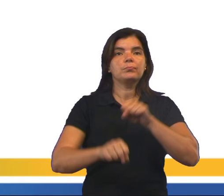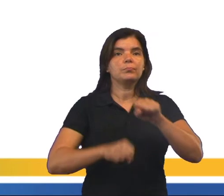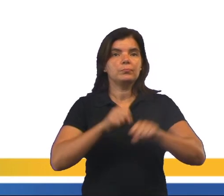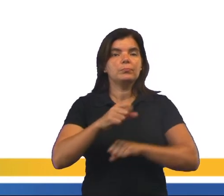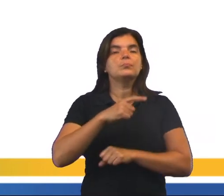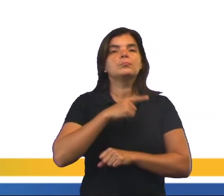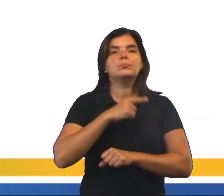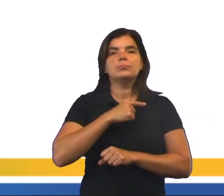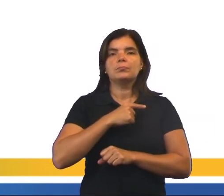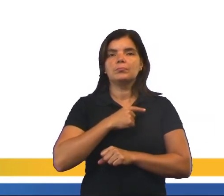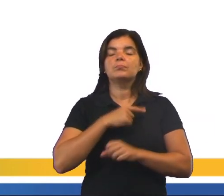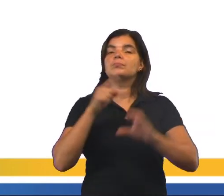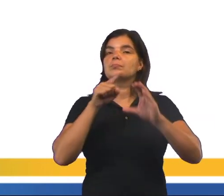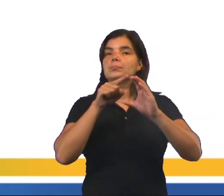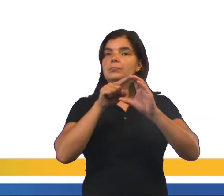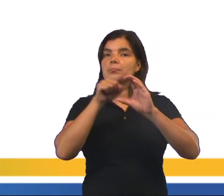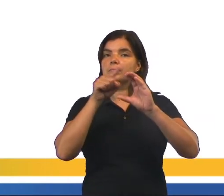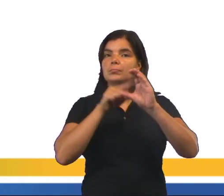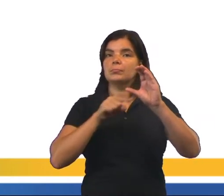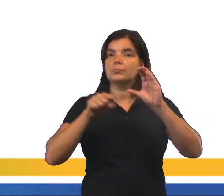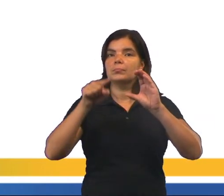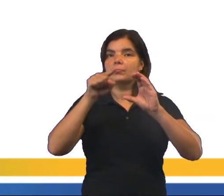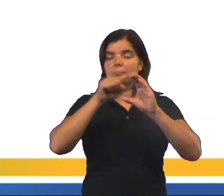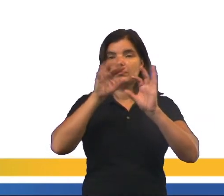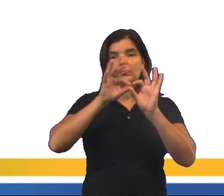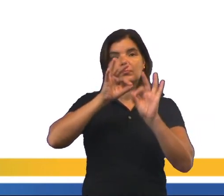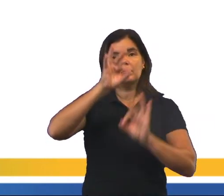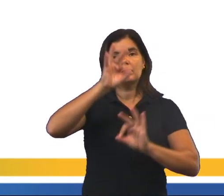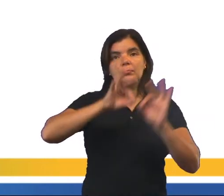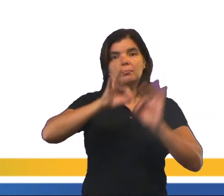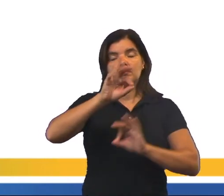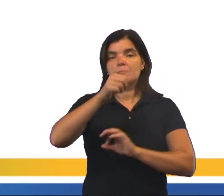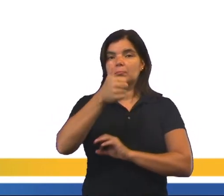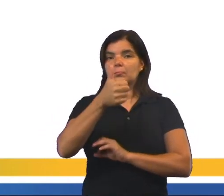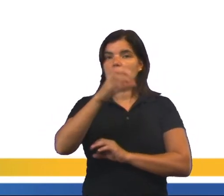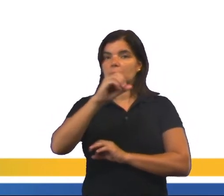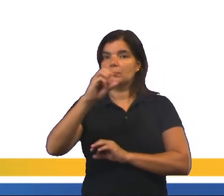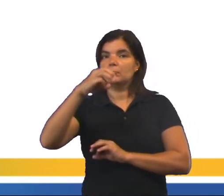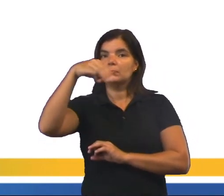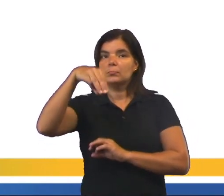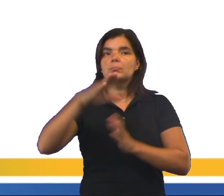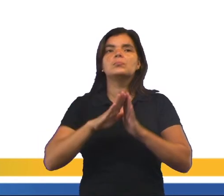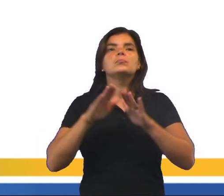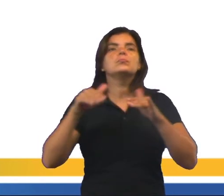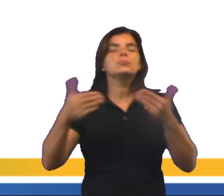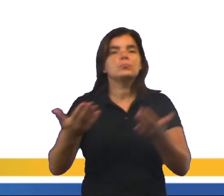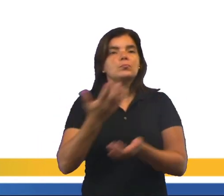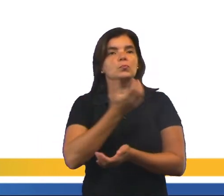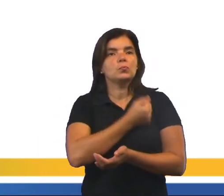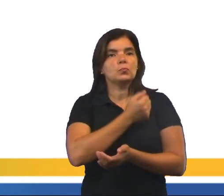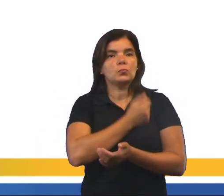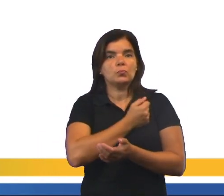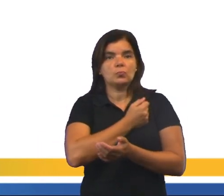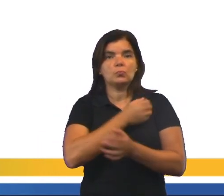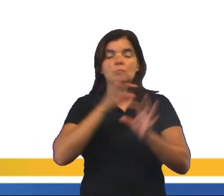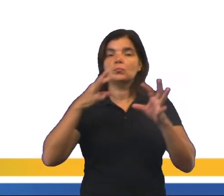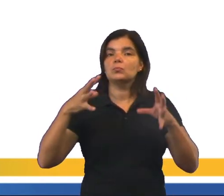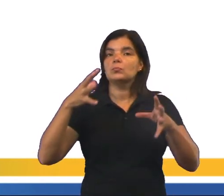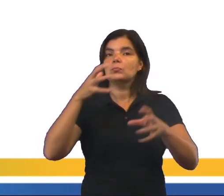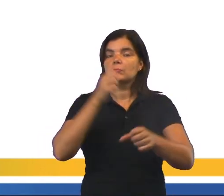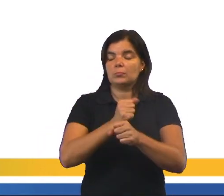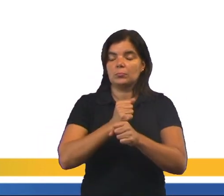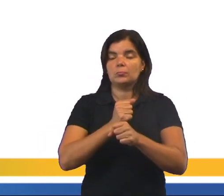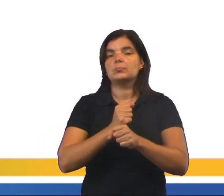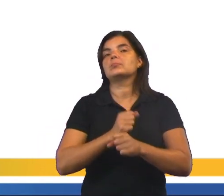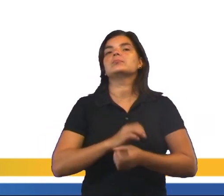pista de atletismo tem a forma circular e seu diâmetro mede 100 metros. Qual o valor do comprimento total